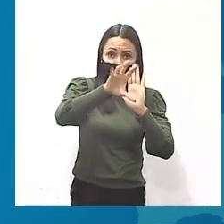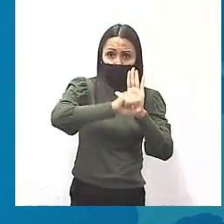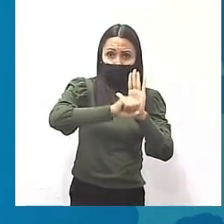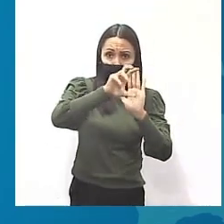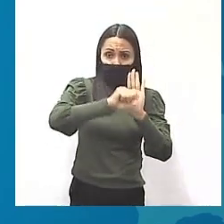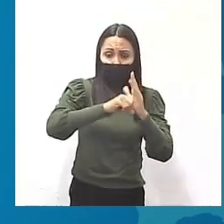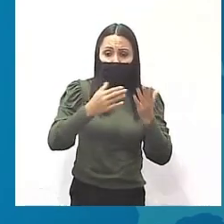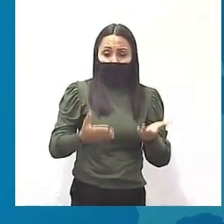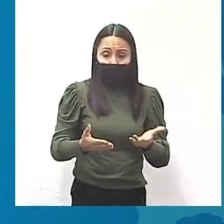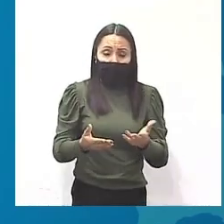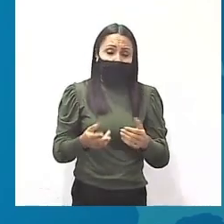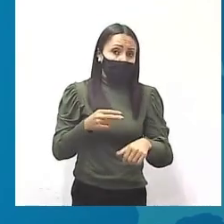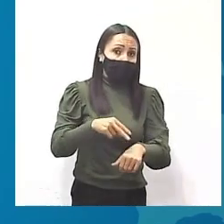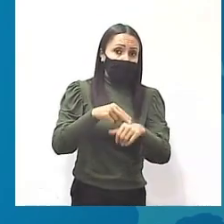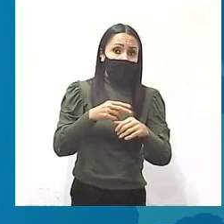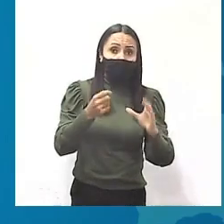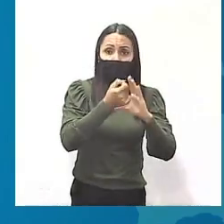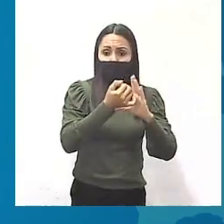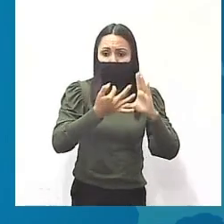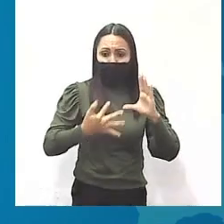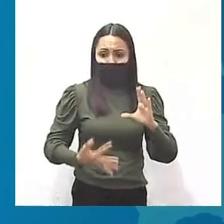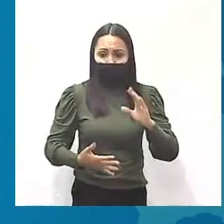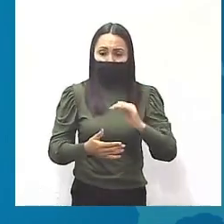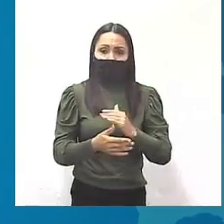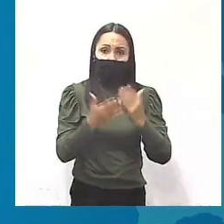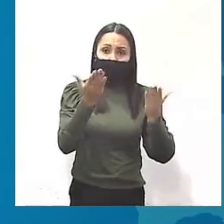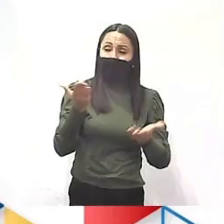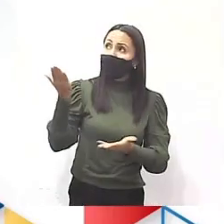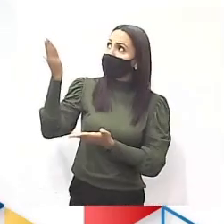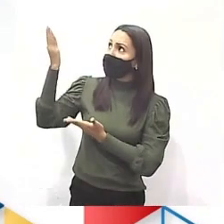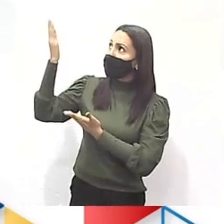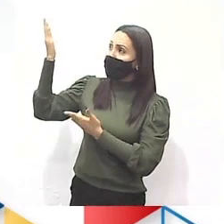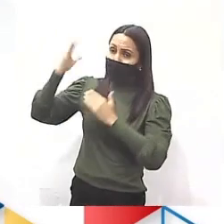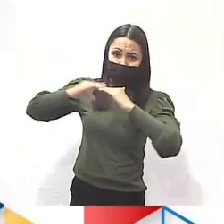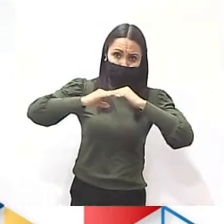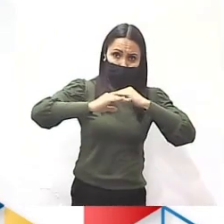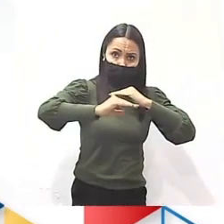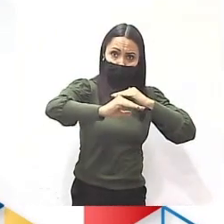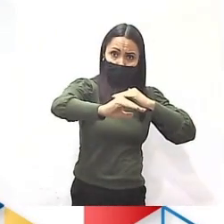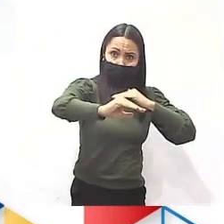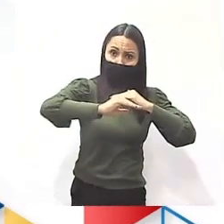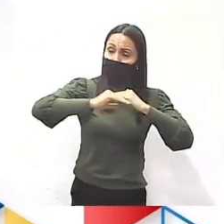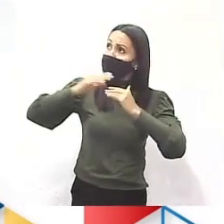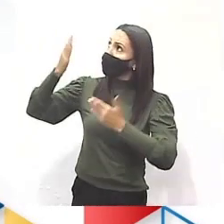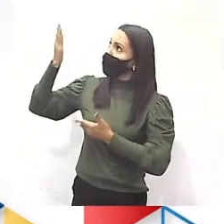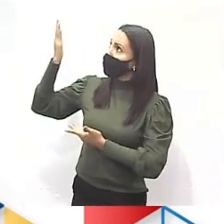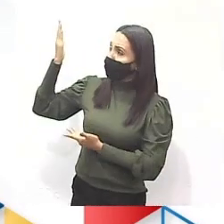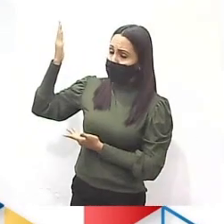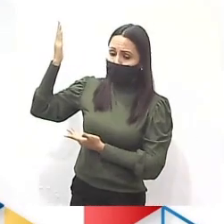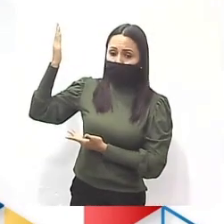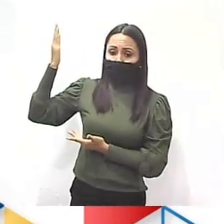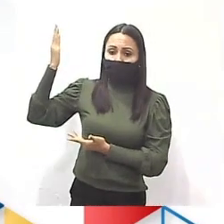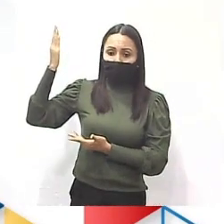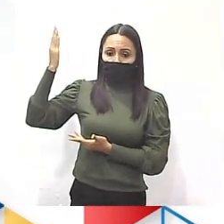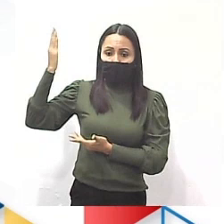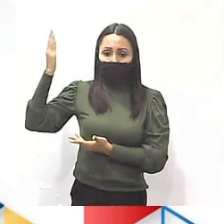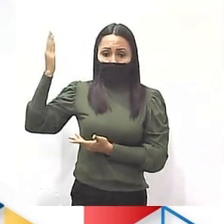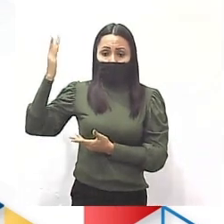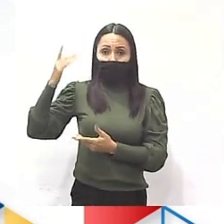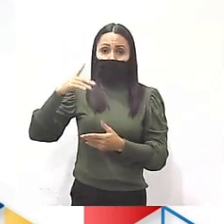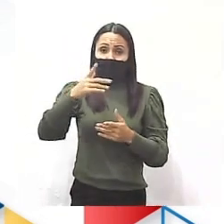principais características das ilhas de calor. Olha aí o asfalto. Esse asfalto daí é justamente, né, o que